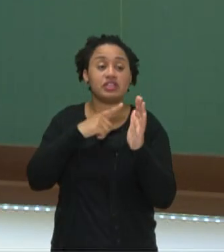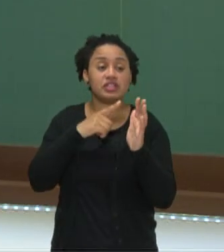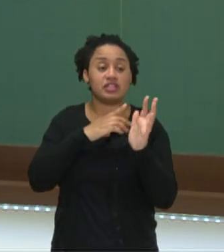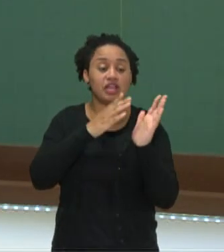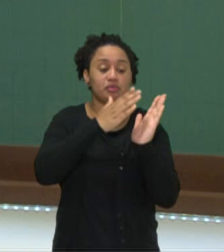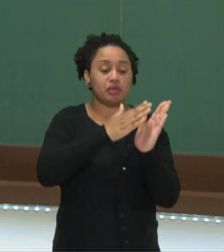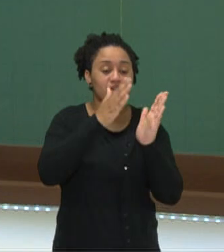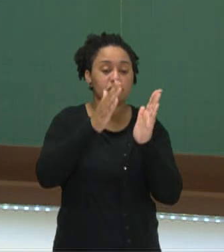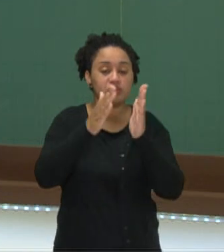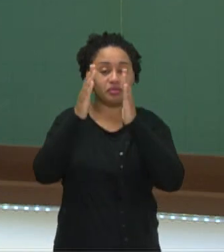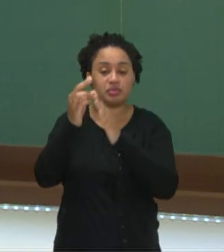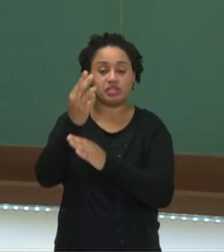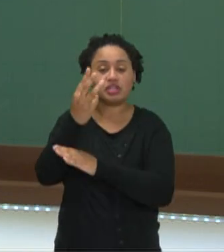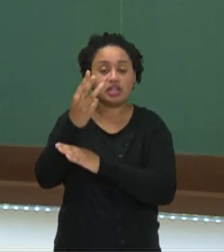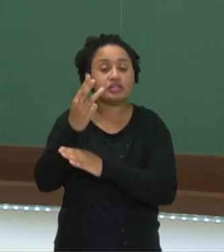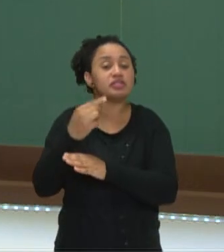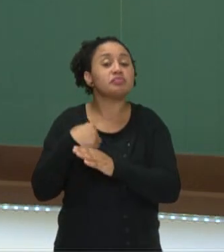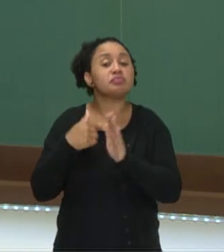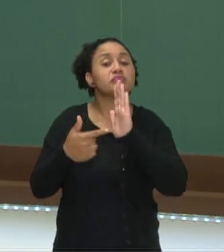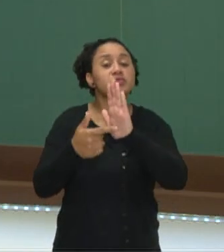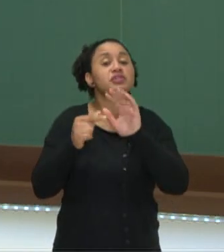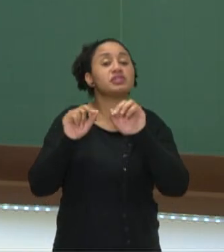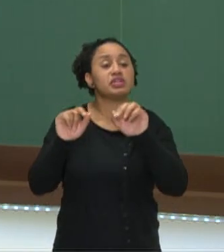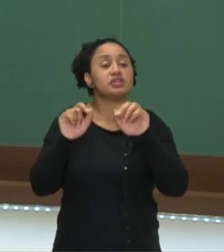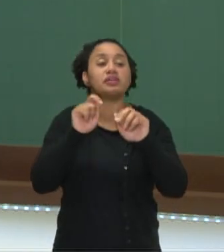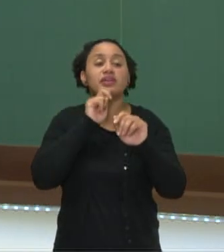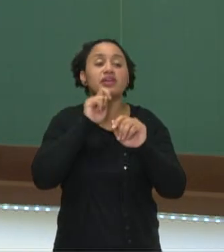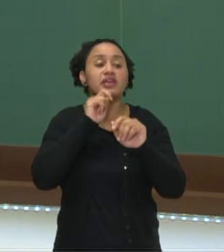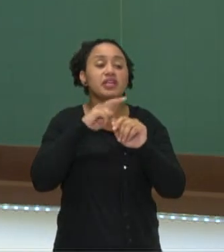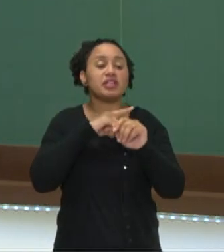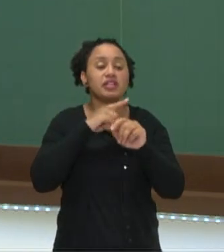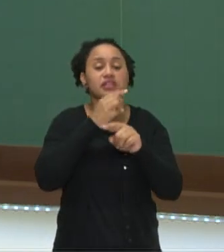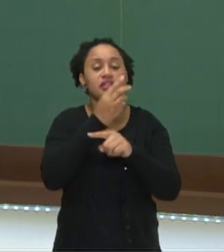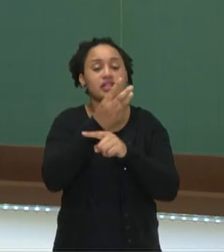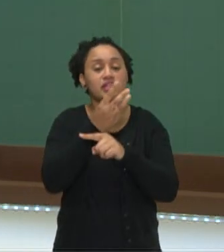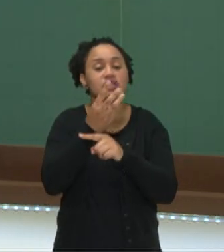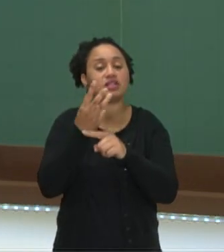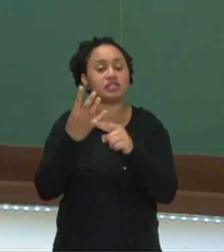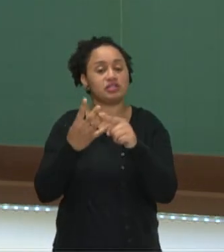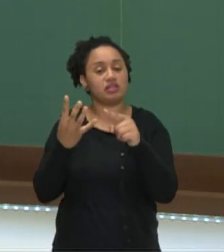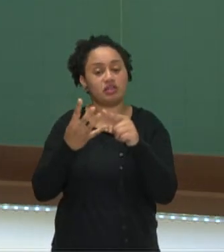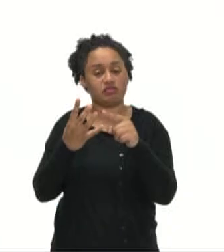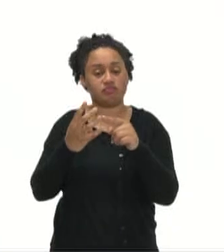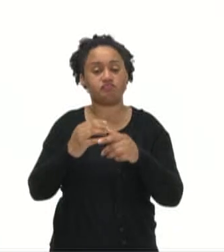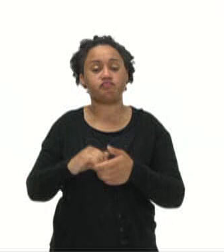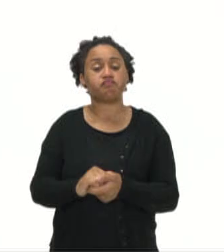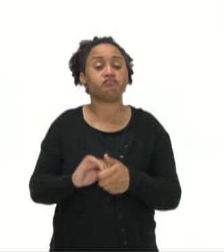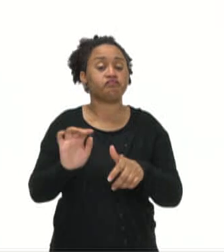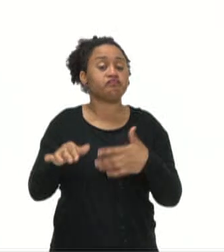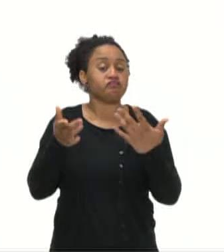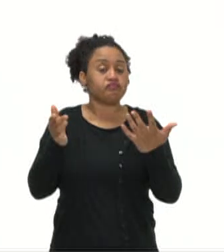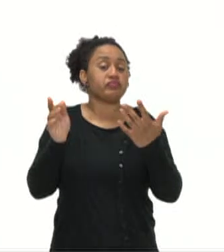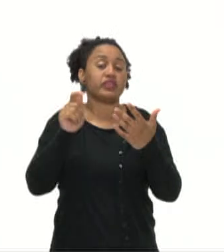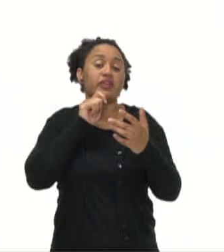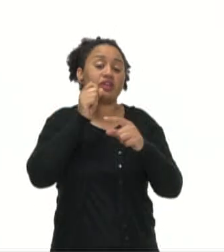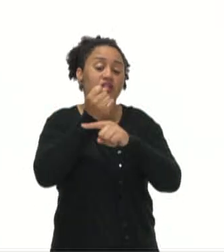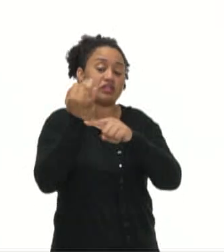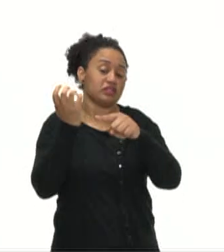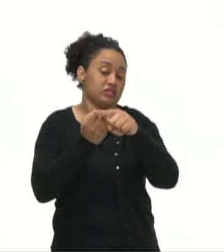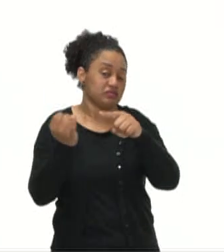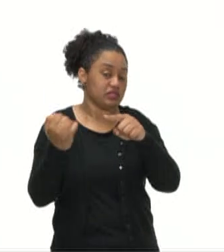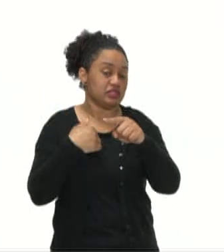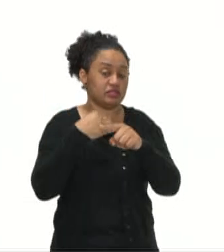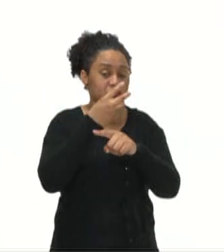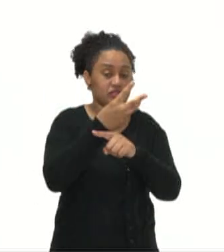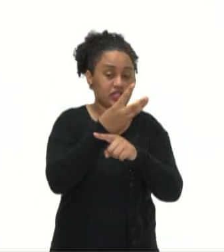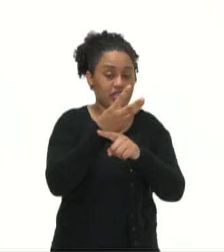para trás, indicando que no tanque ainda tem 3 partes dessas 4 de combustível. Então, seria a fração 3 sobre 4.